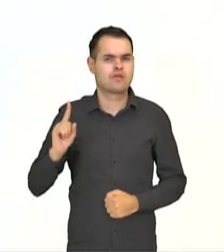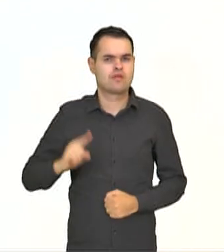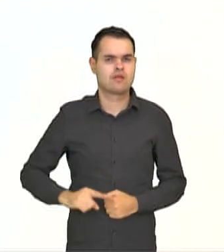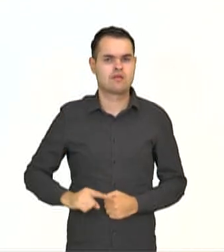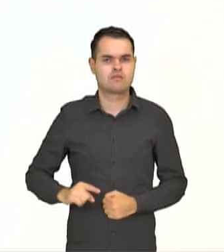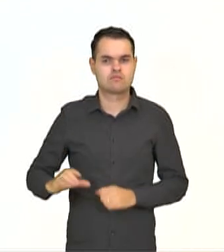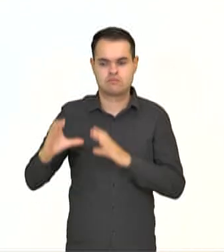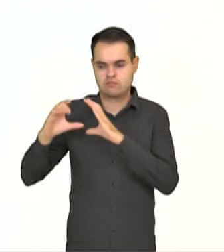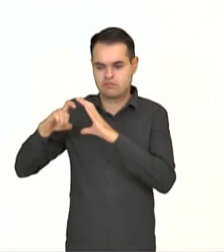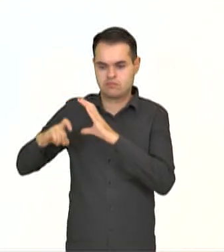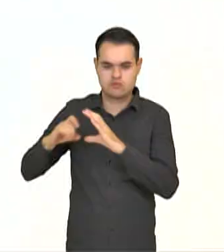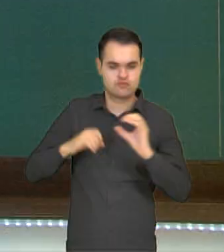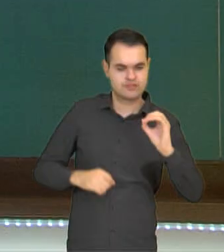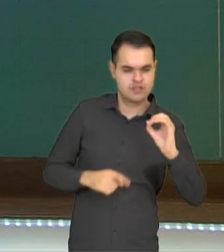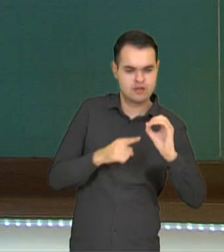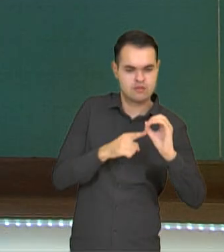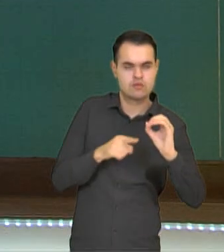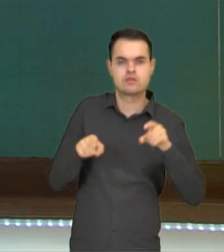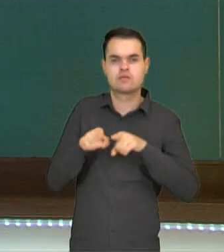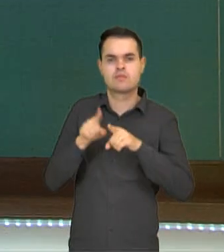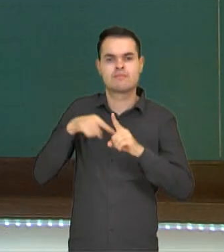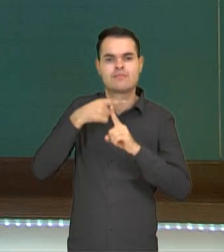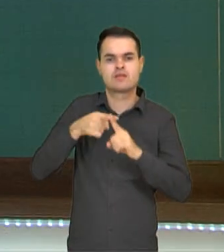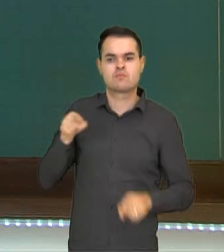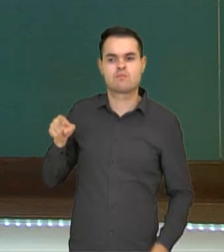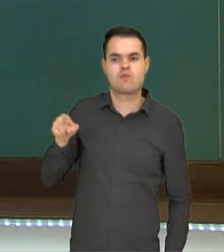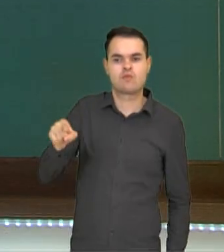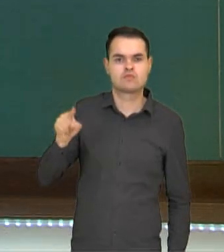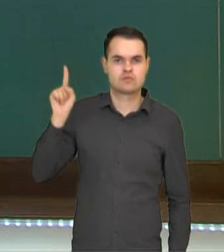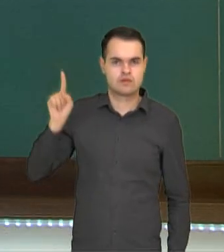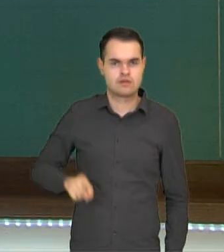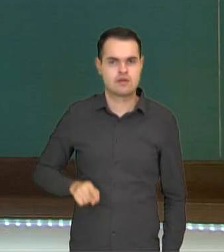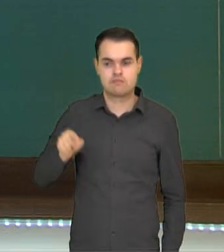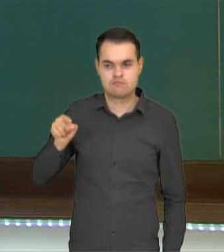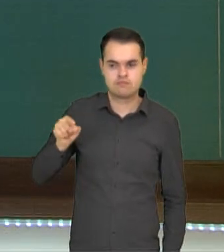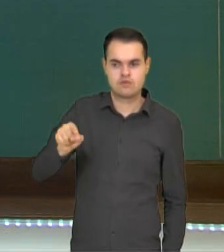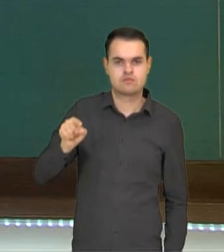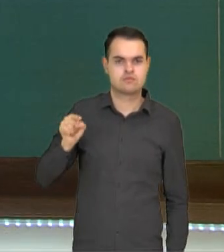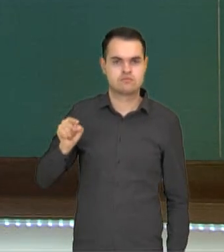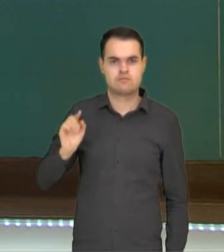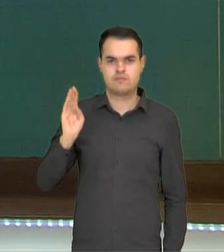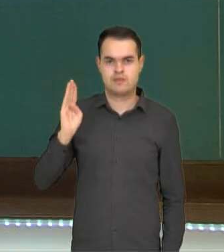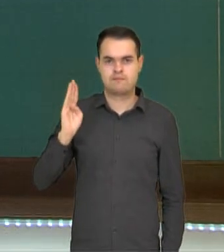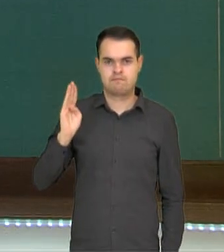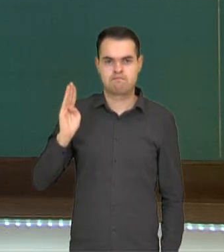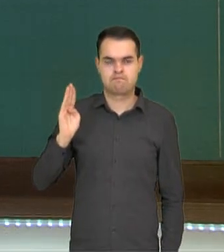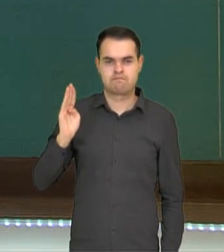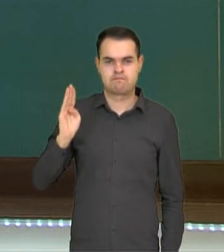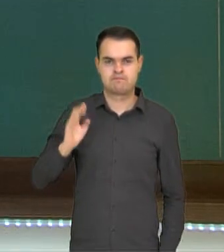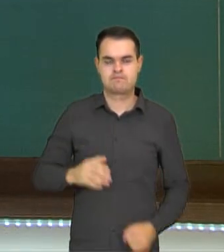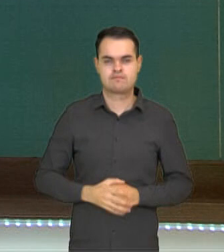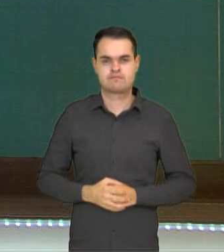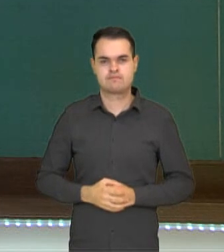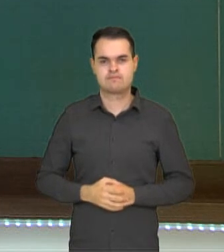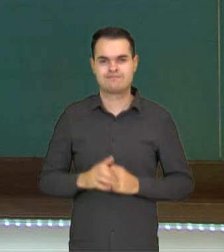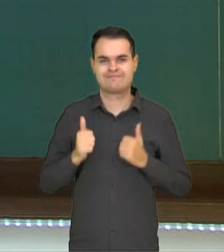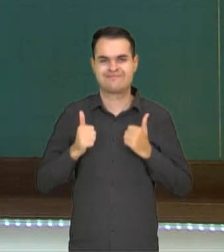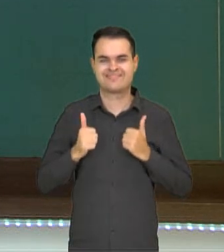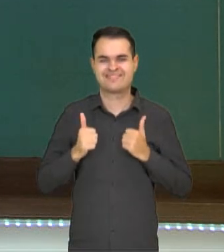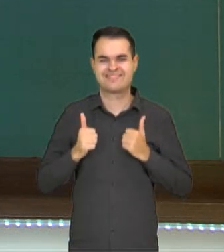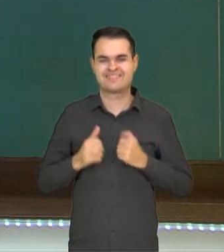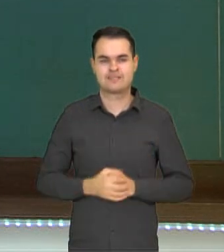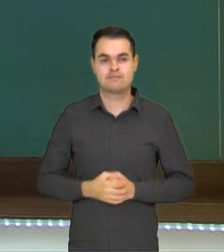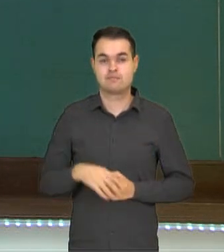da função e o ponto, gente, né? O coeficiente linear, que é aquele pontinho lá, que é o b, né? Quando é 0b, tá bom?